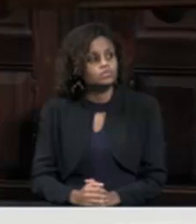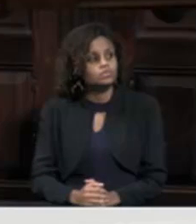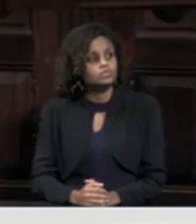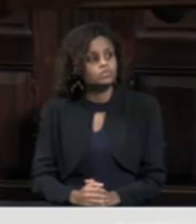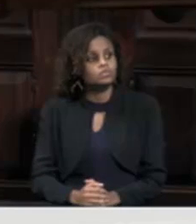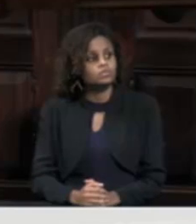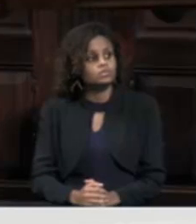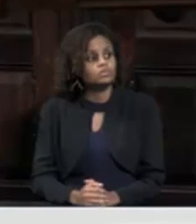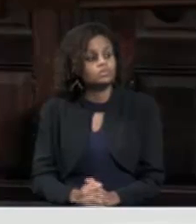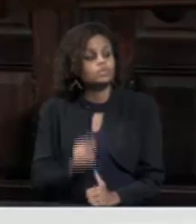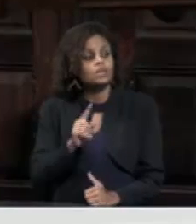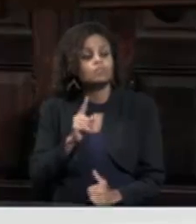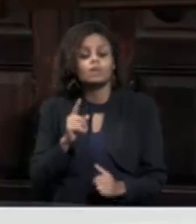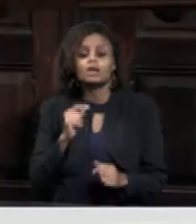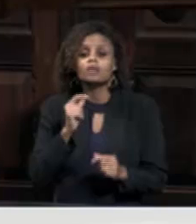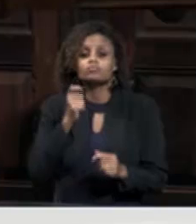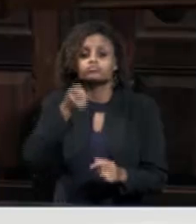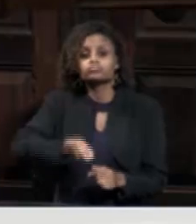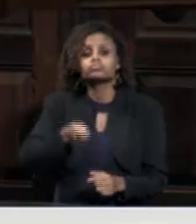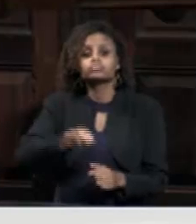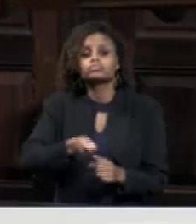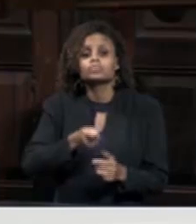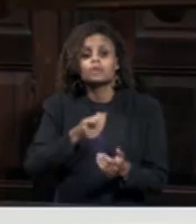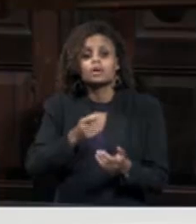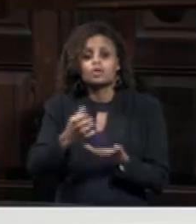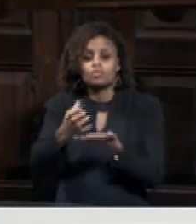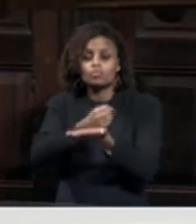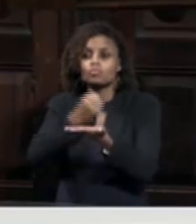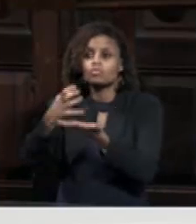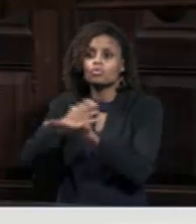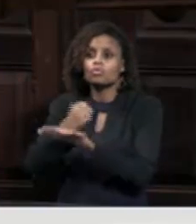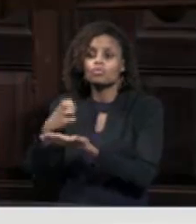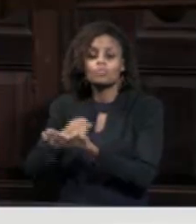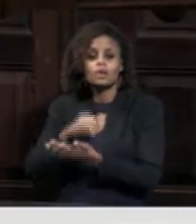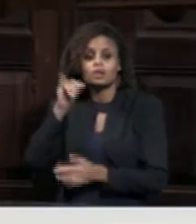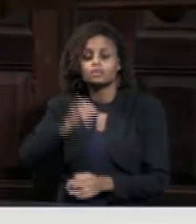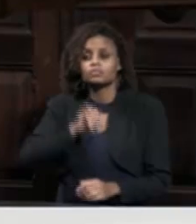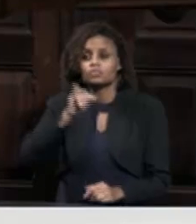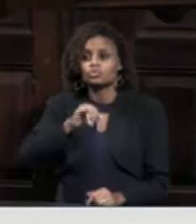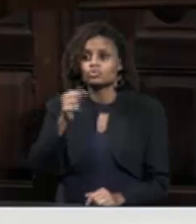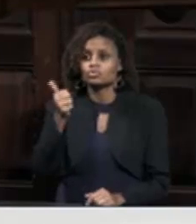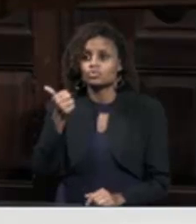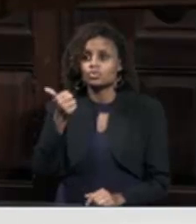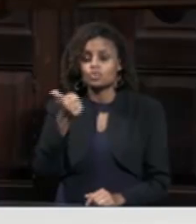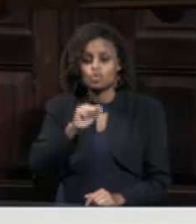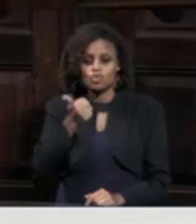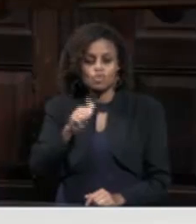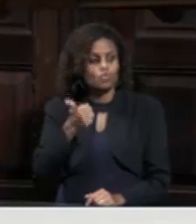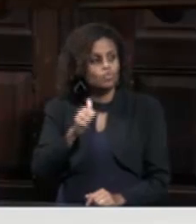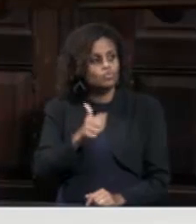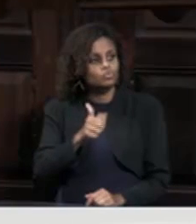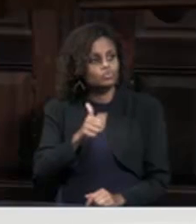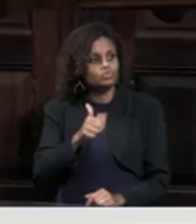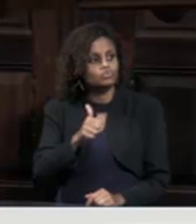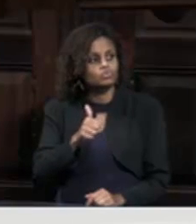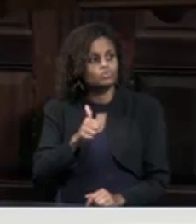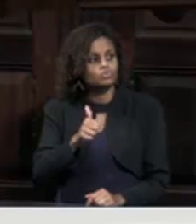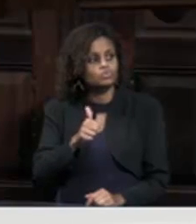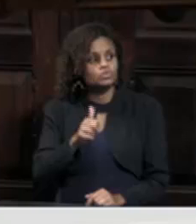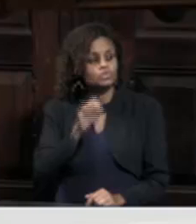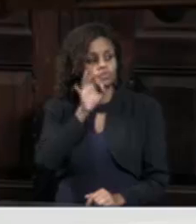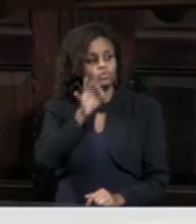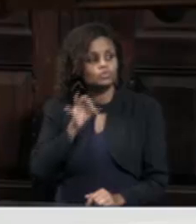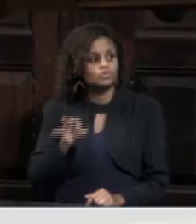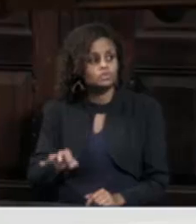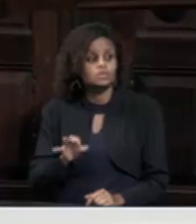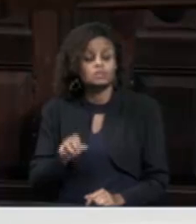para cobrar a alíquota de 11 pontos percentuais para